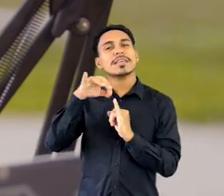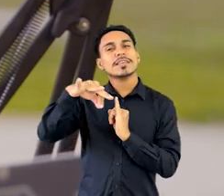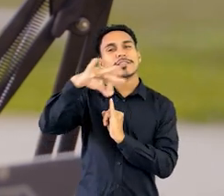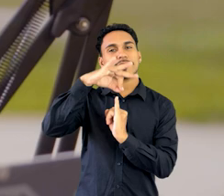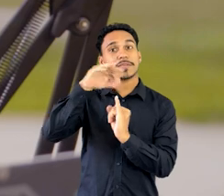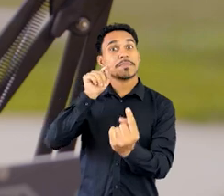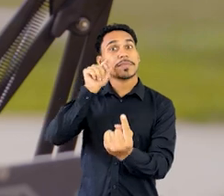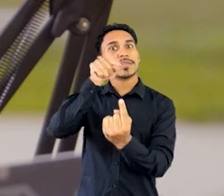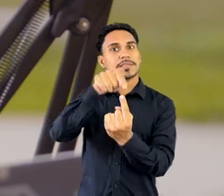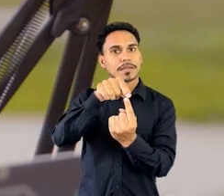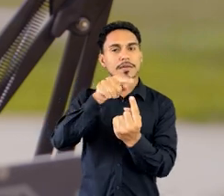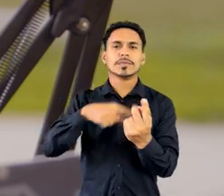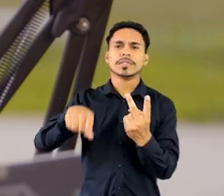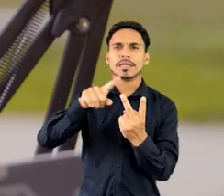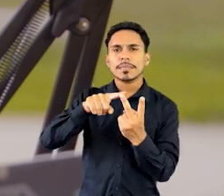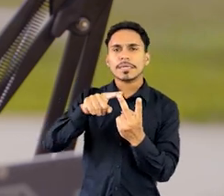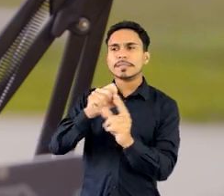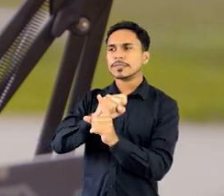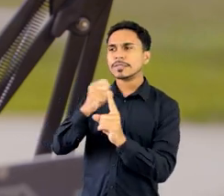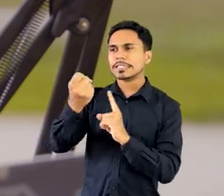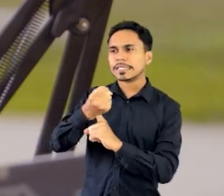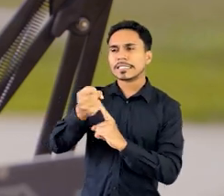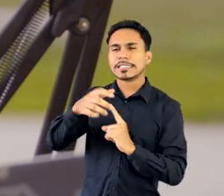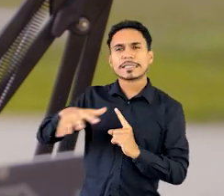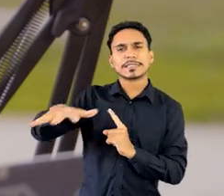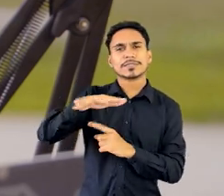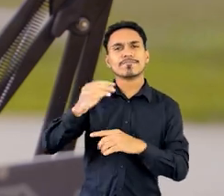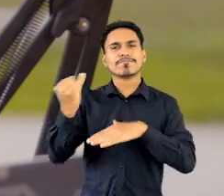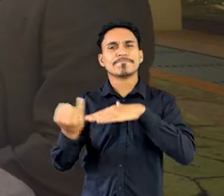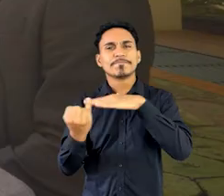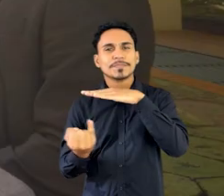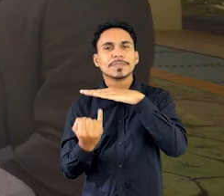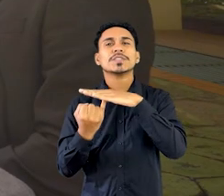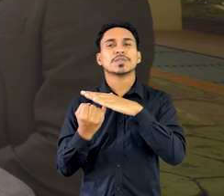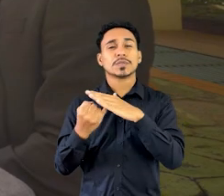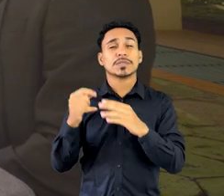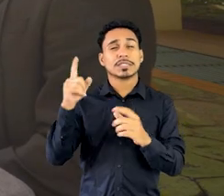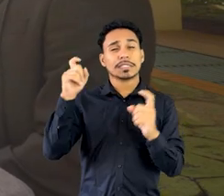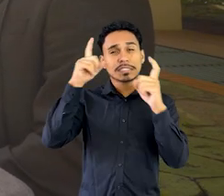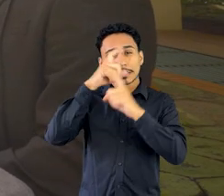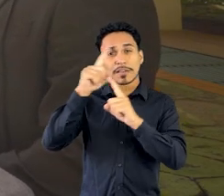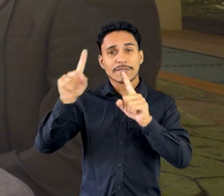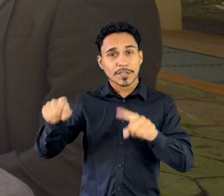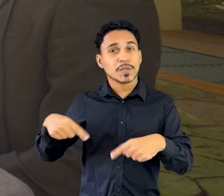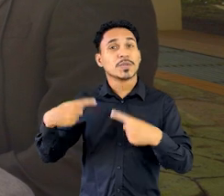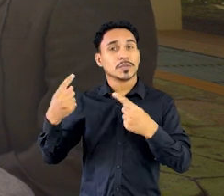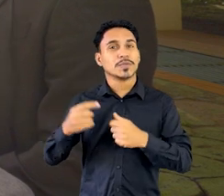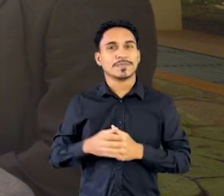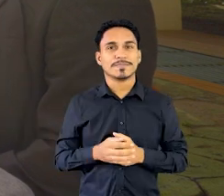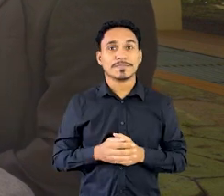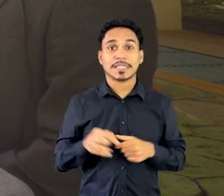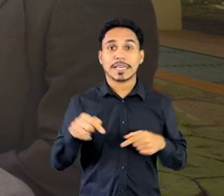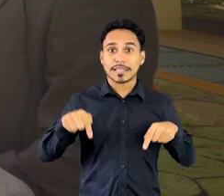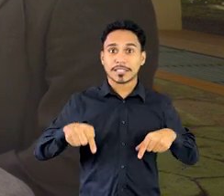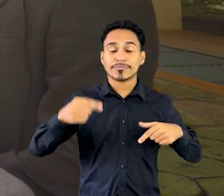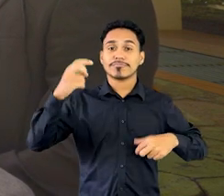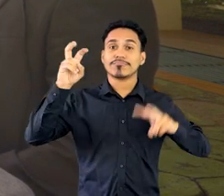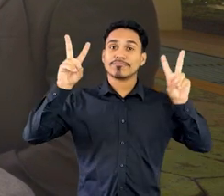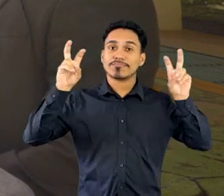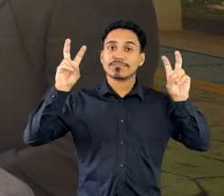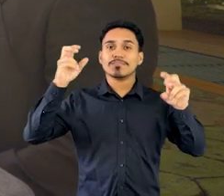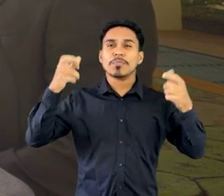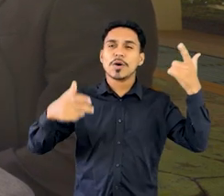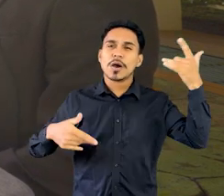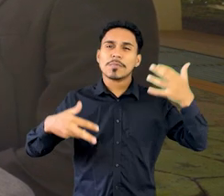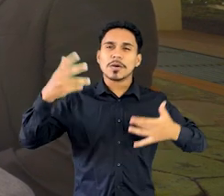postos para todas as instituições da atualidade esse aqui é um espaço pra gente conversar com alguns